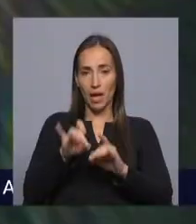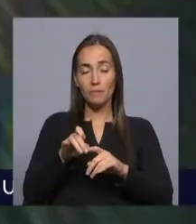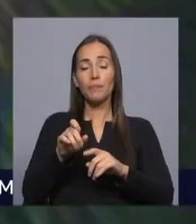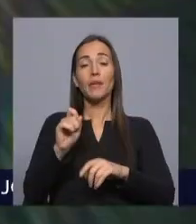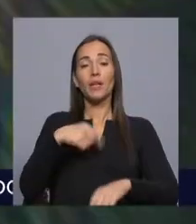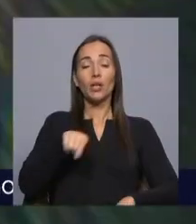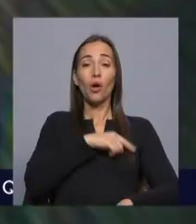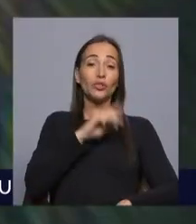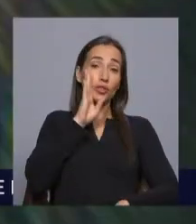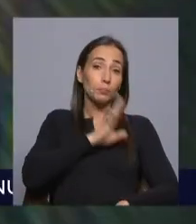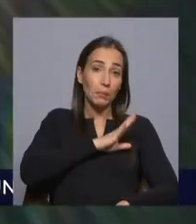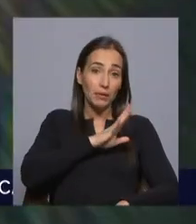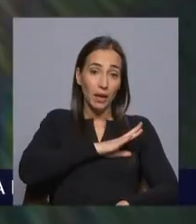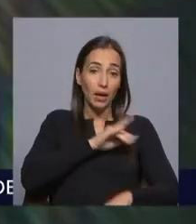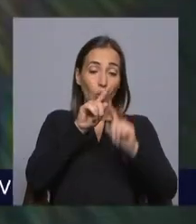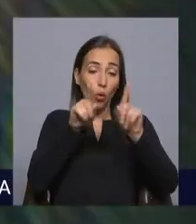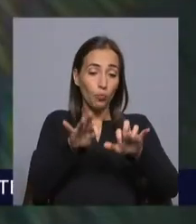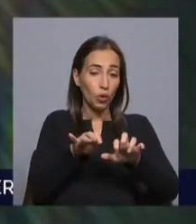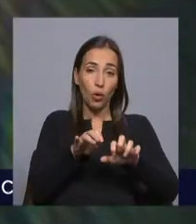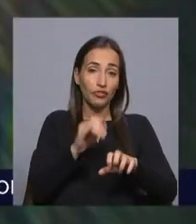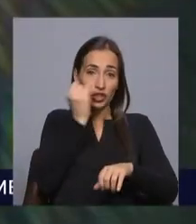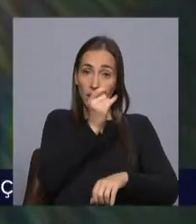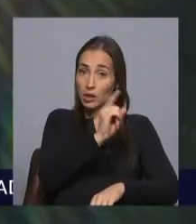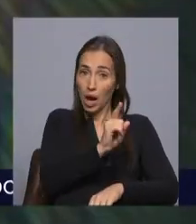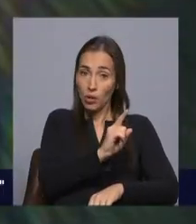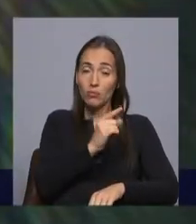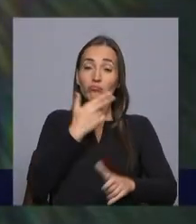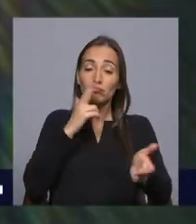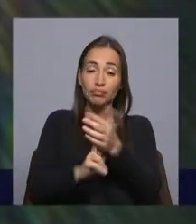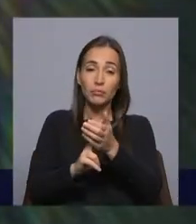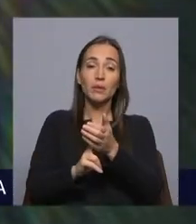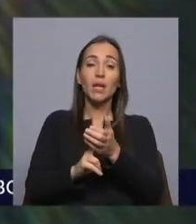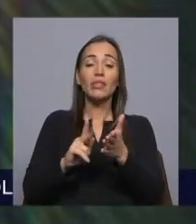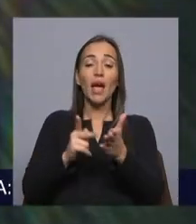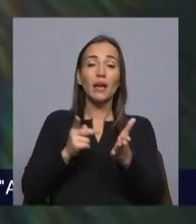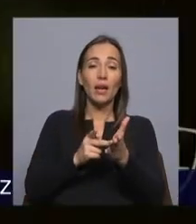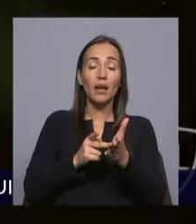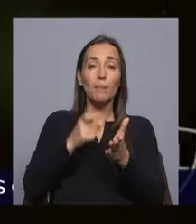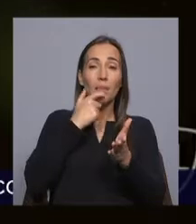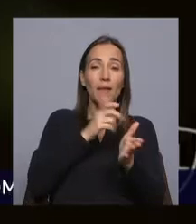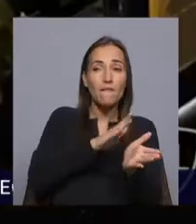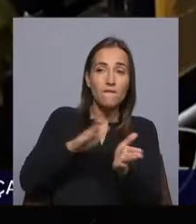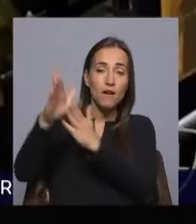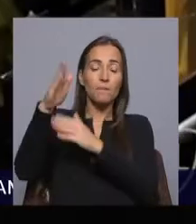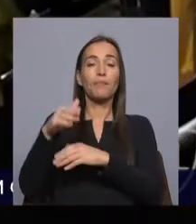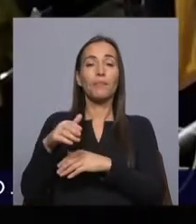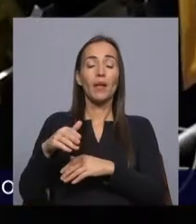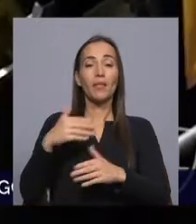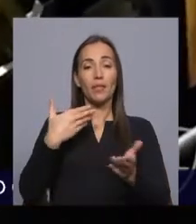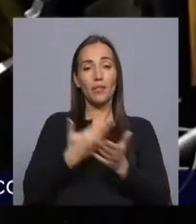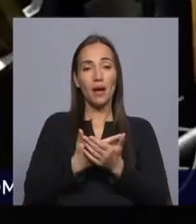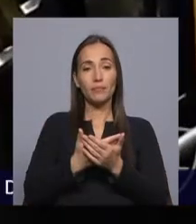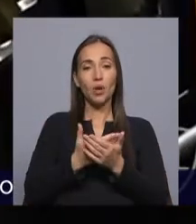computador, é num asteroide, uma técnica para desviar de asteroides. Olha, é uma missão, para finalizar, uma missão que tem